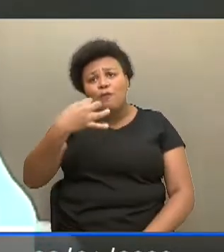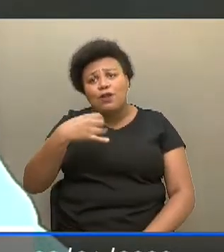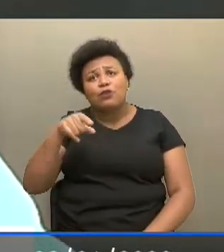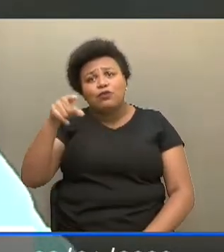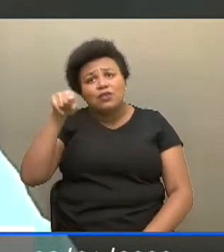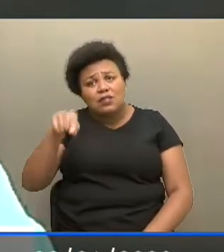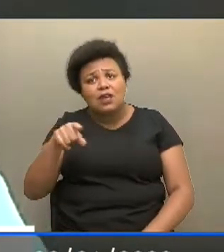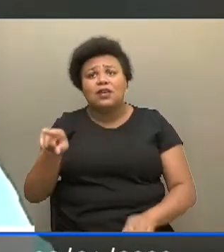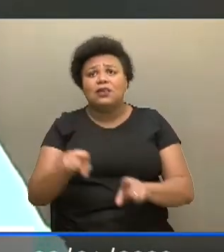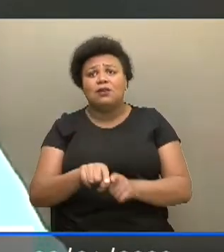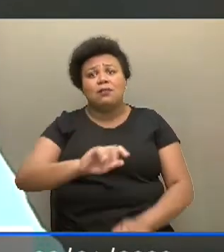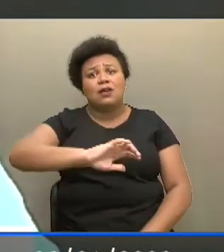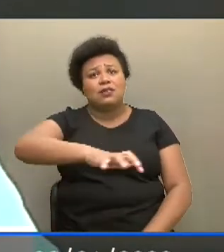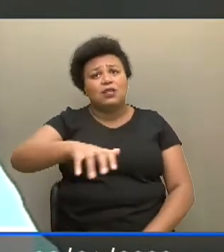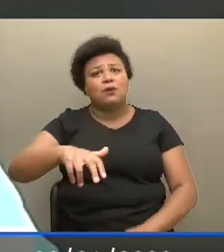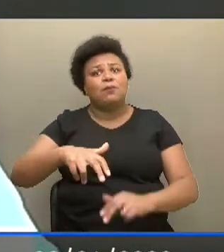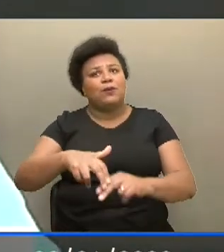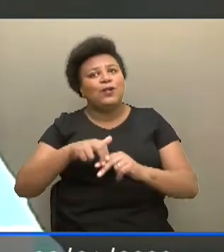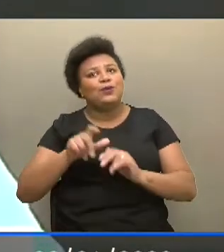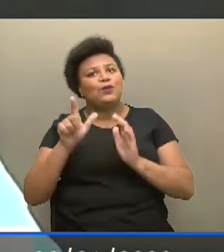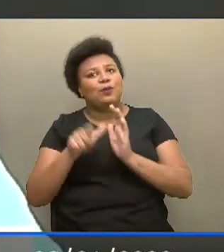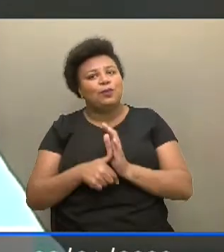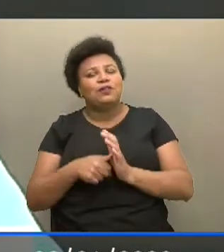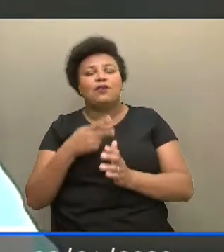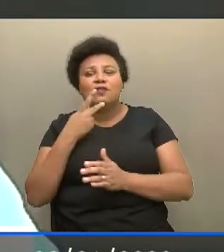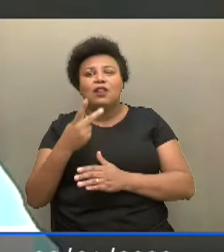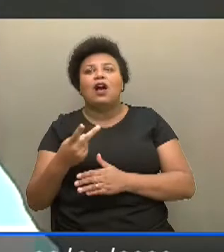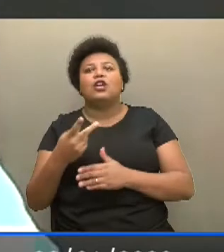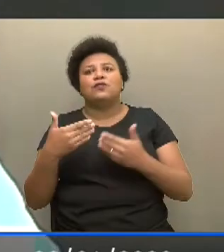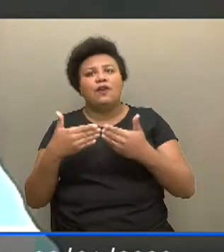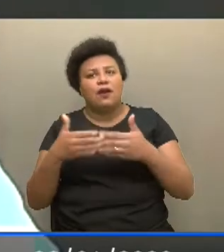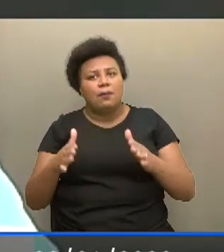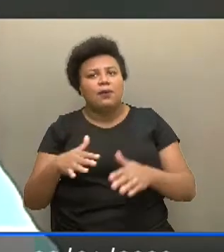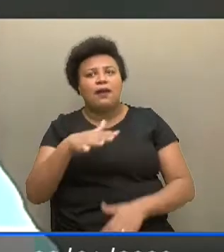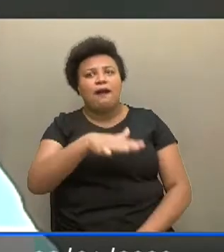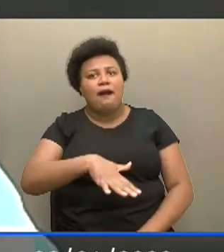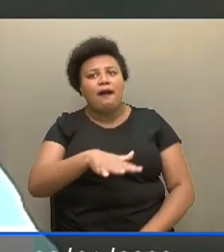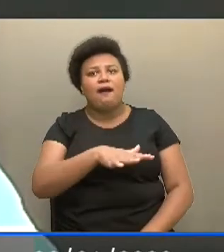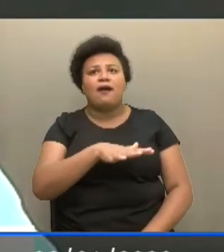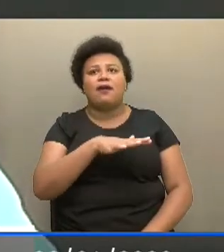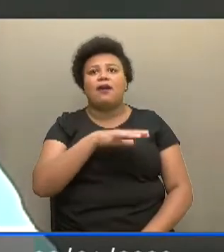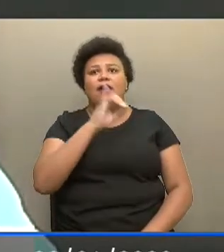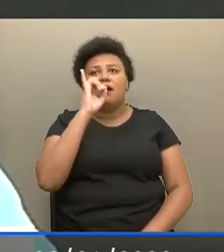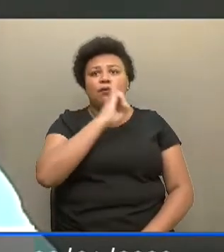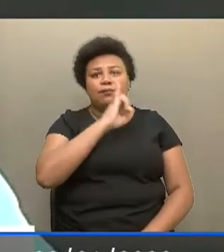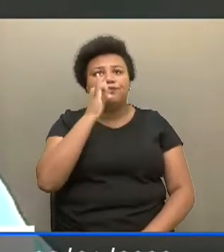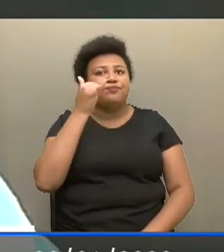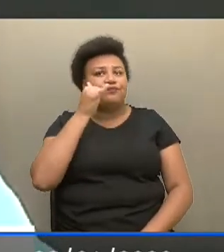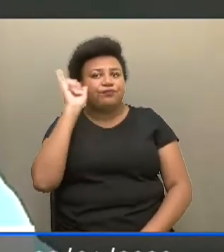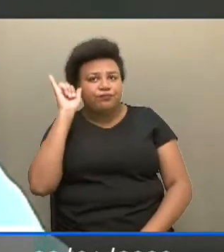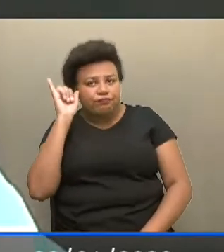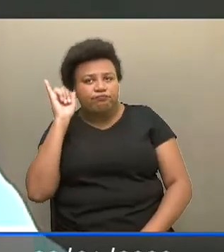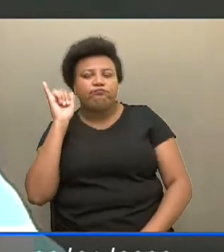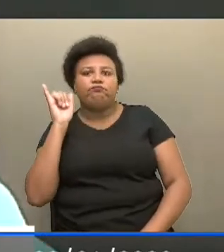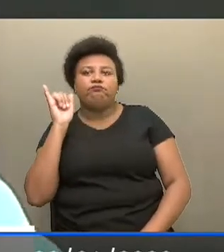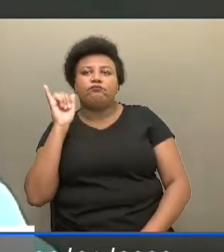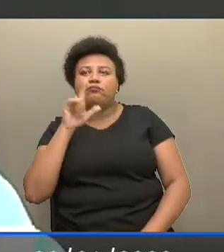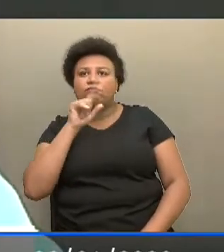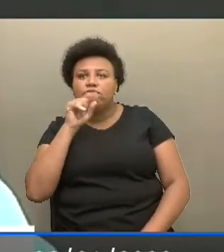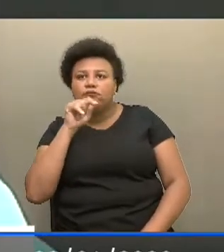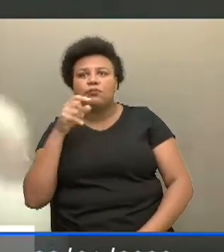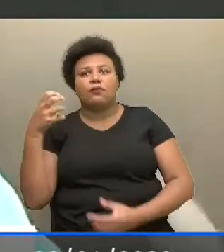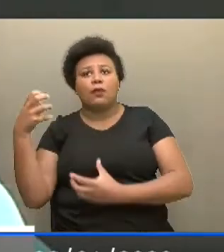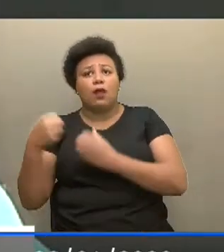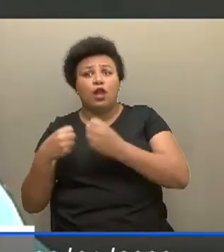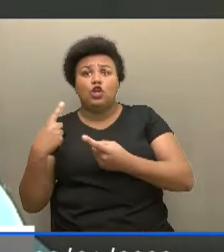né? Então, por isso que após a sua manifestação, nós queremos ouvir aí o setor de suínos, aves, bovinos e leite, porque essa portaria